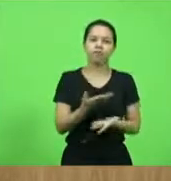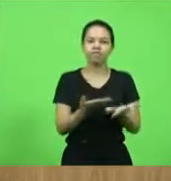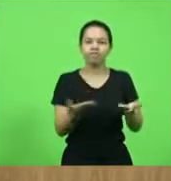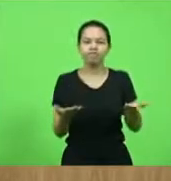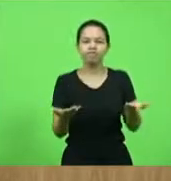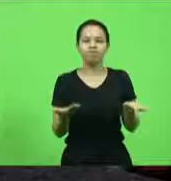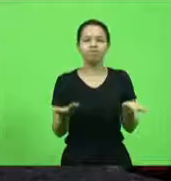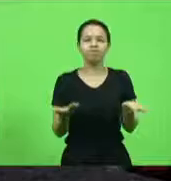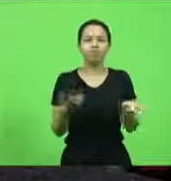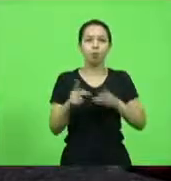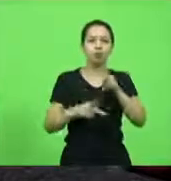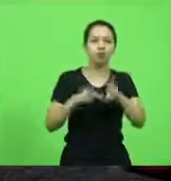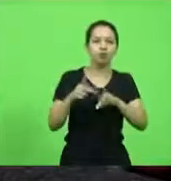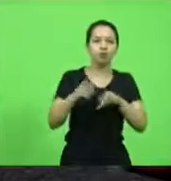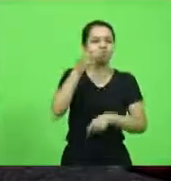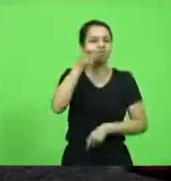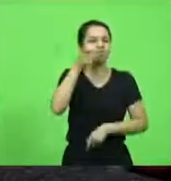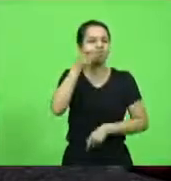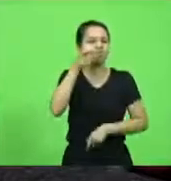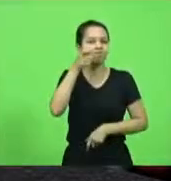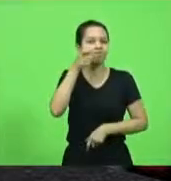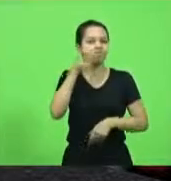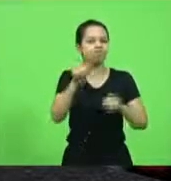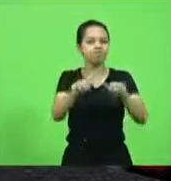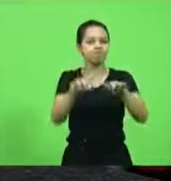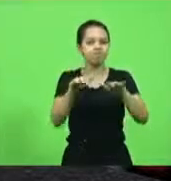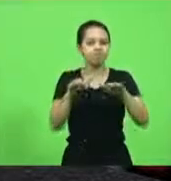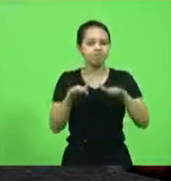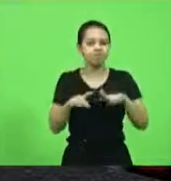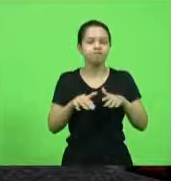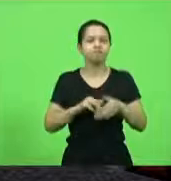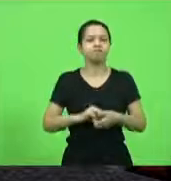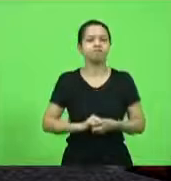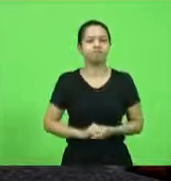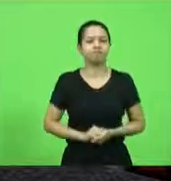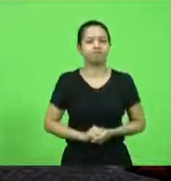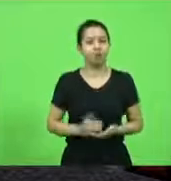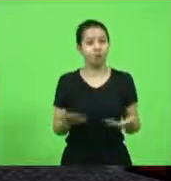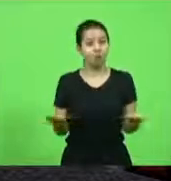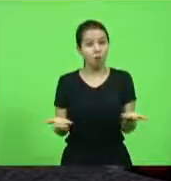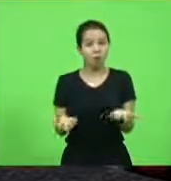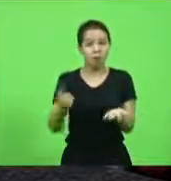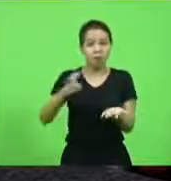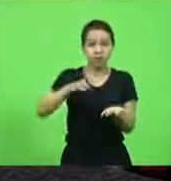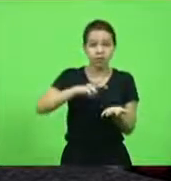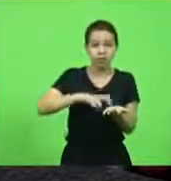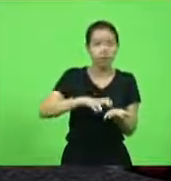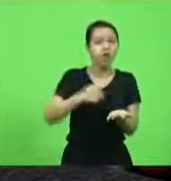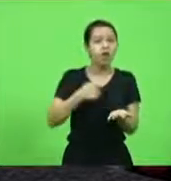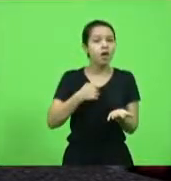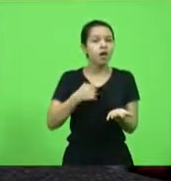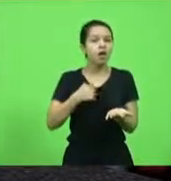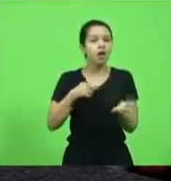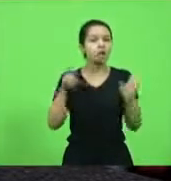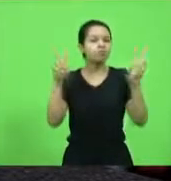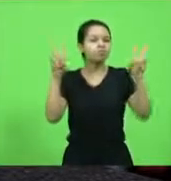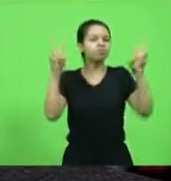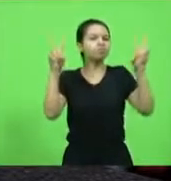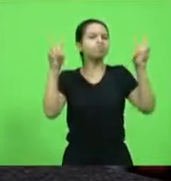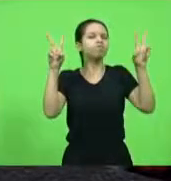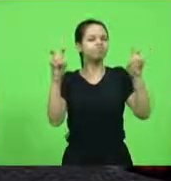sessão, eu não poderia deixar de, nesta manhã, manifestar a minha grande